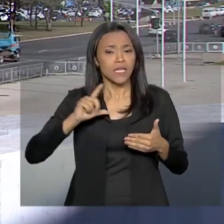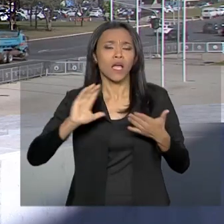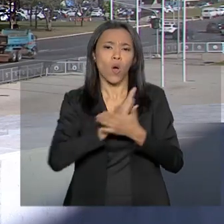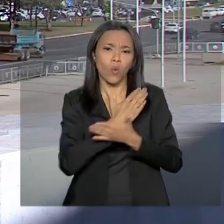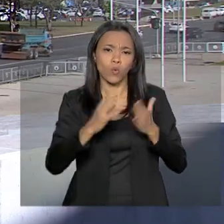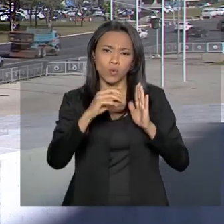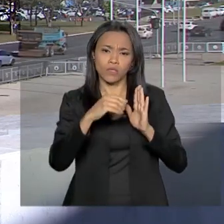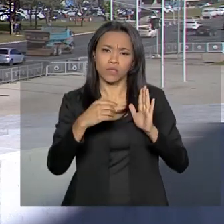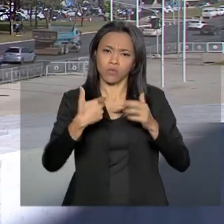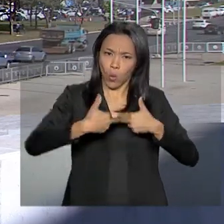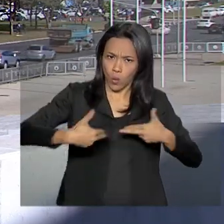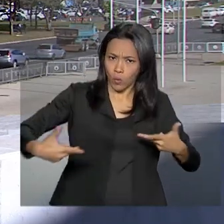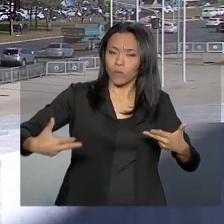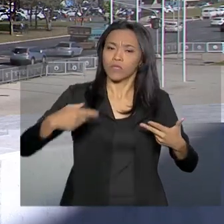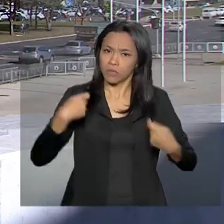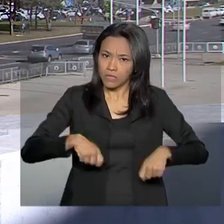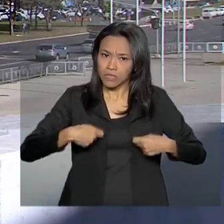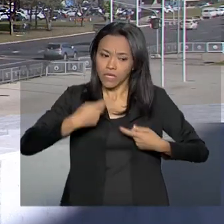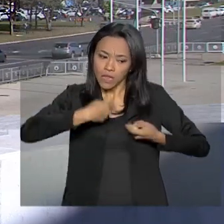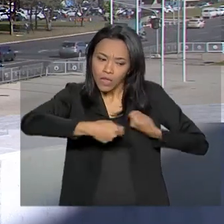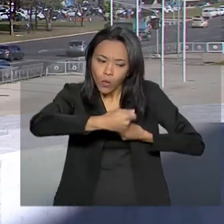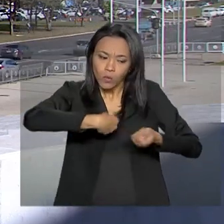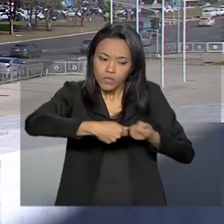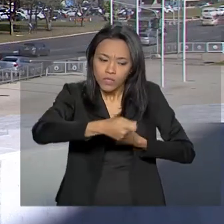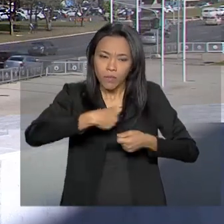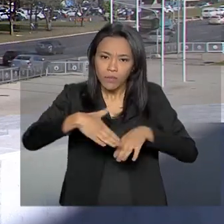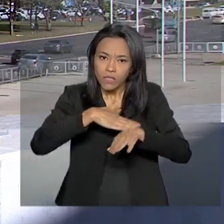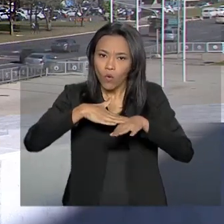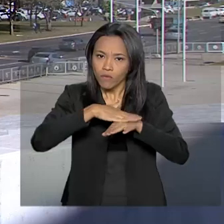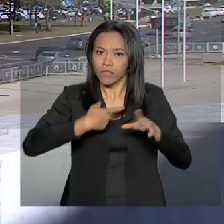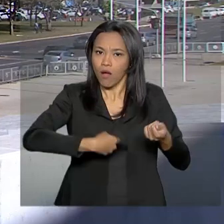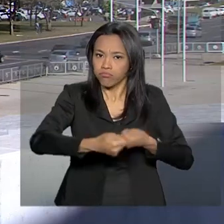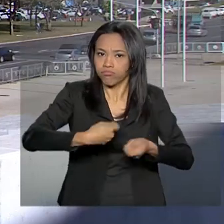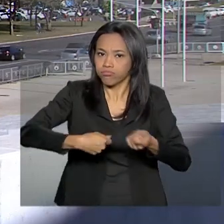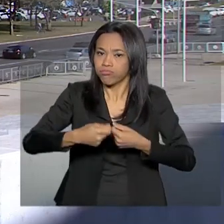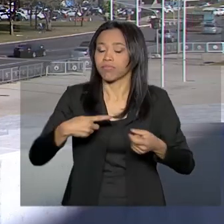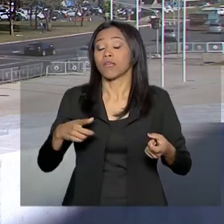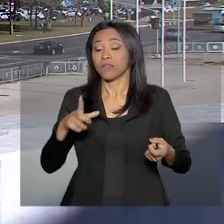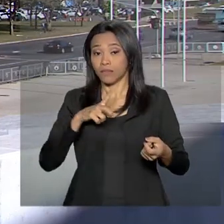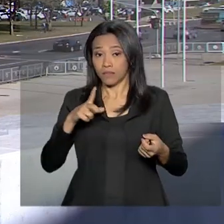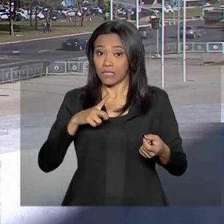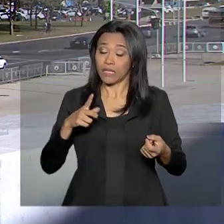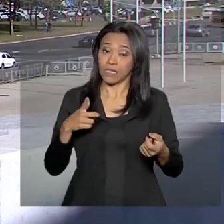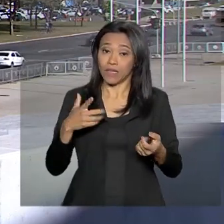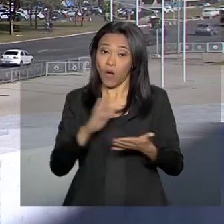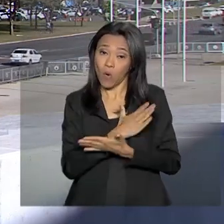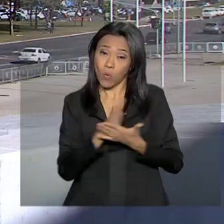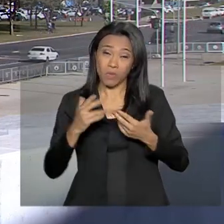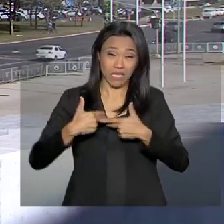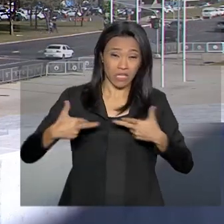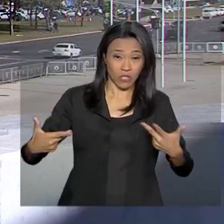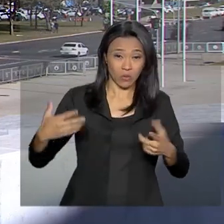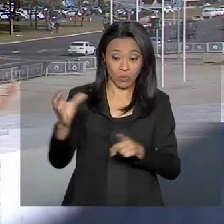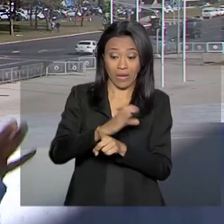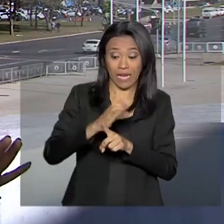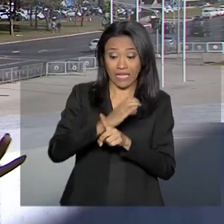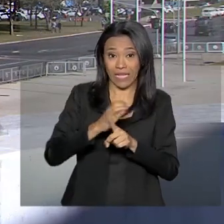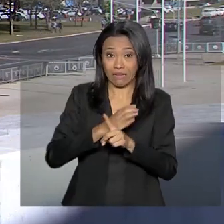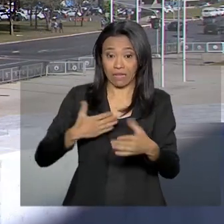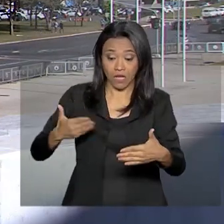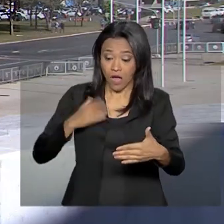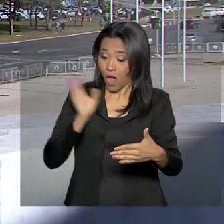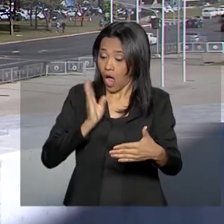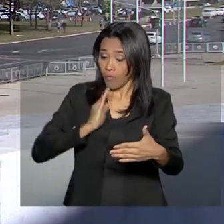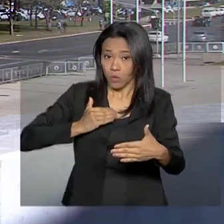negociados, mas os últimos acontecimentos políticos ameaçam o calendário já definido, por isso existe ali uma corrida para blindar a